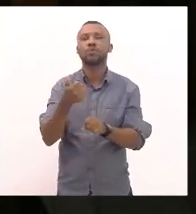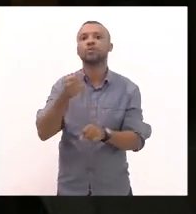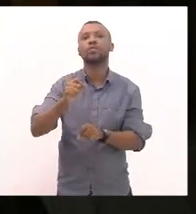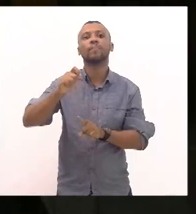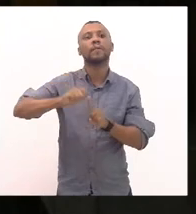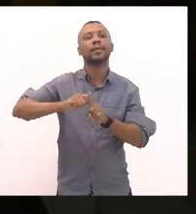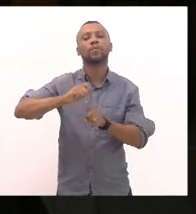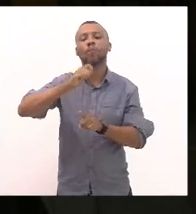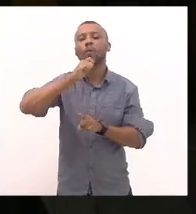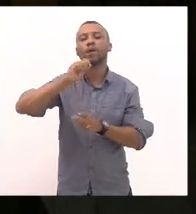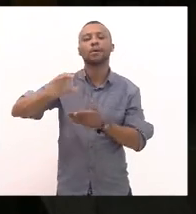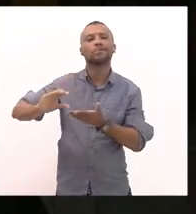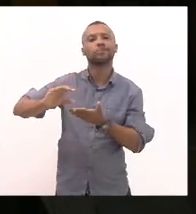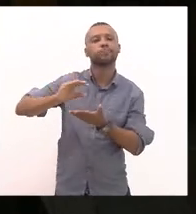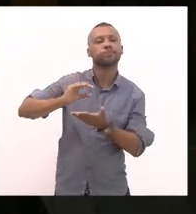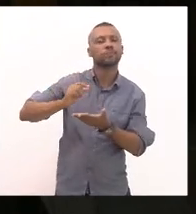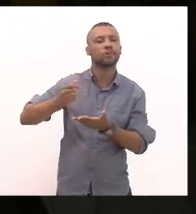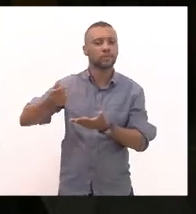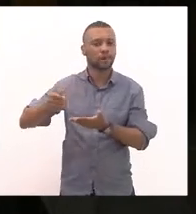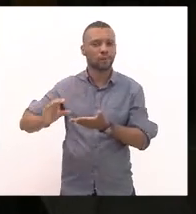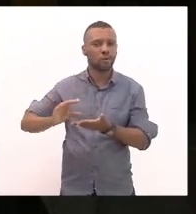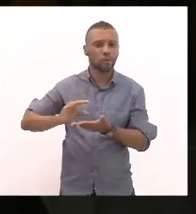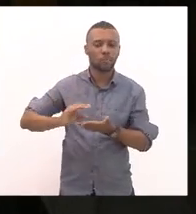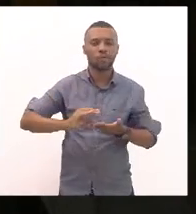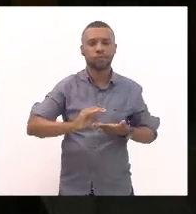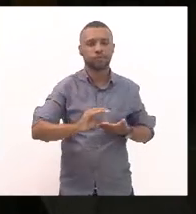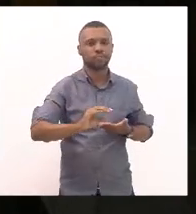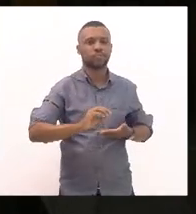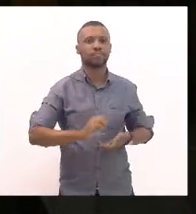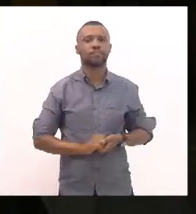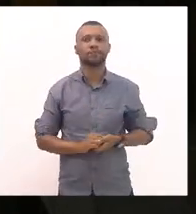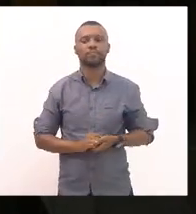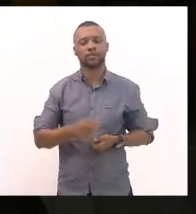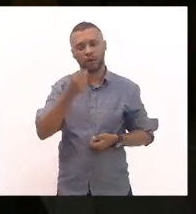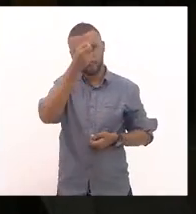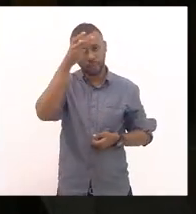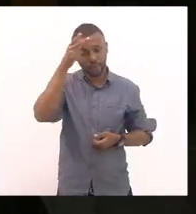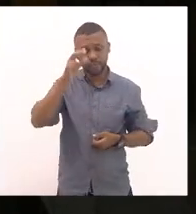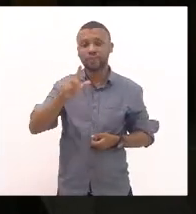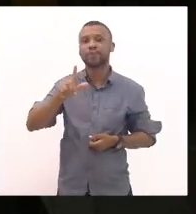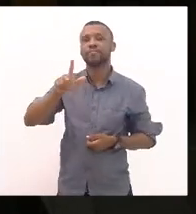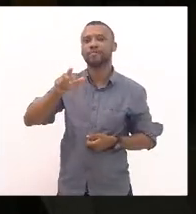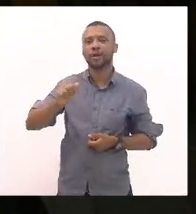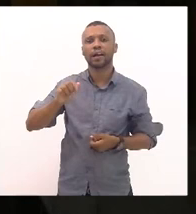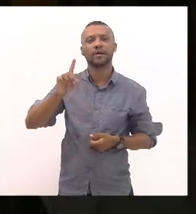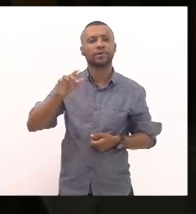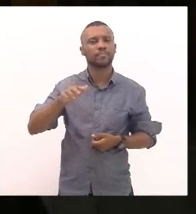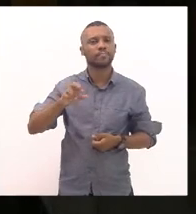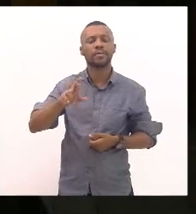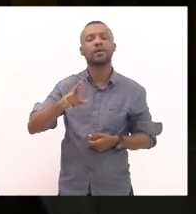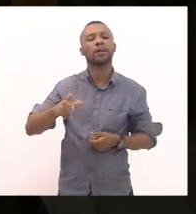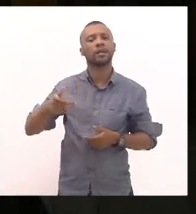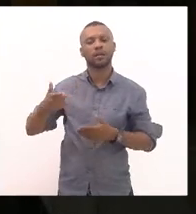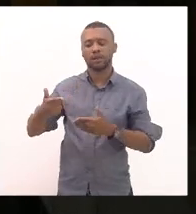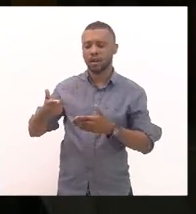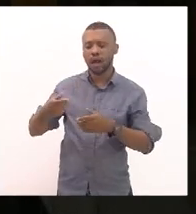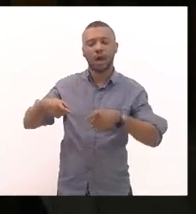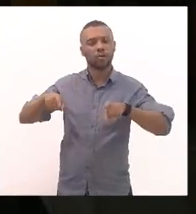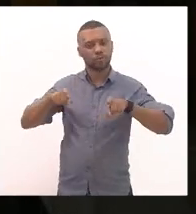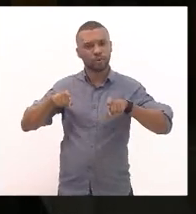meses sem receber o repasso e o prefeito Vladimir assim que assumiu regularizou